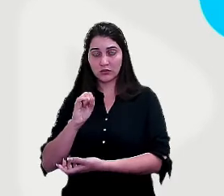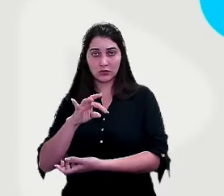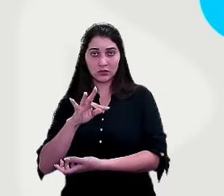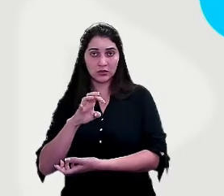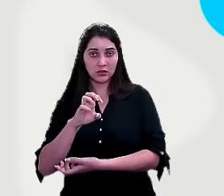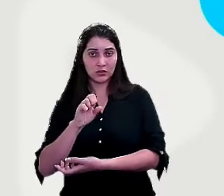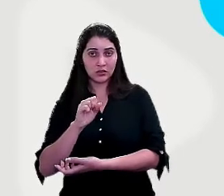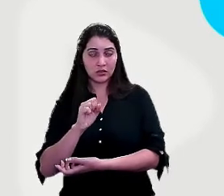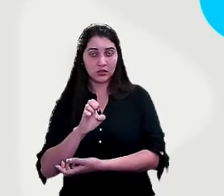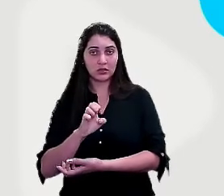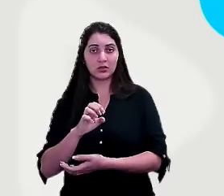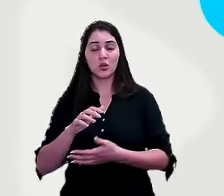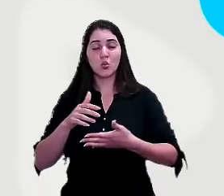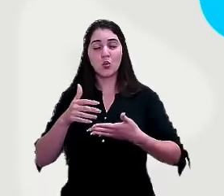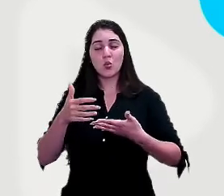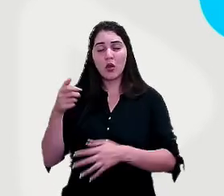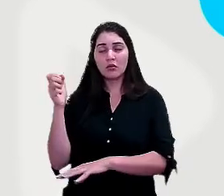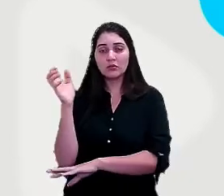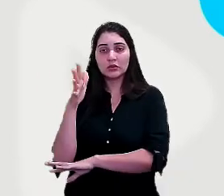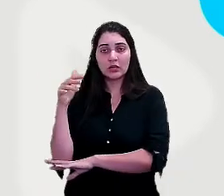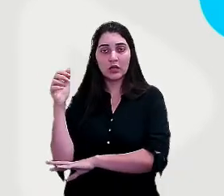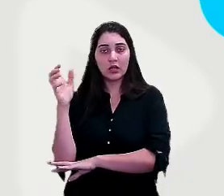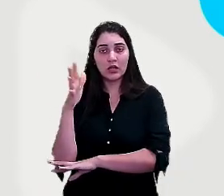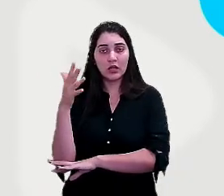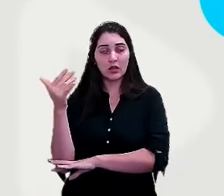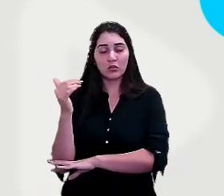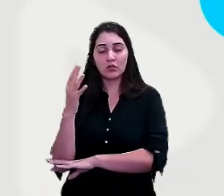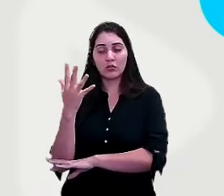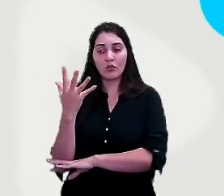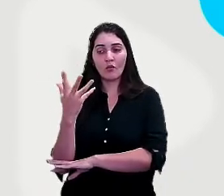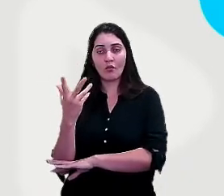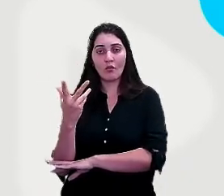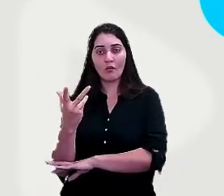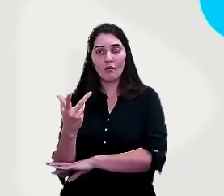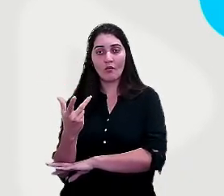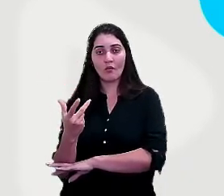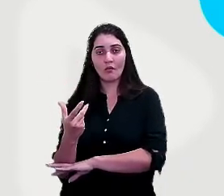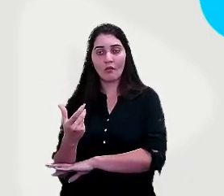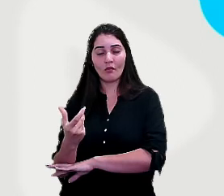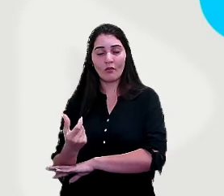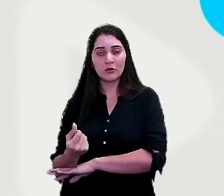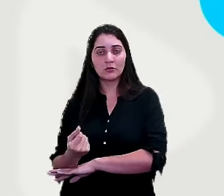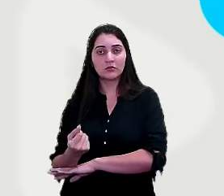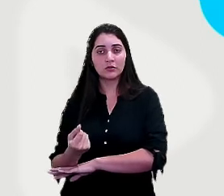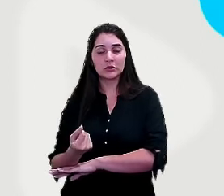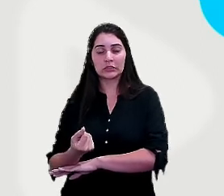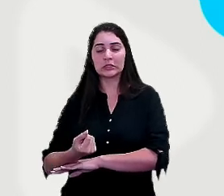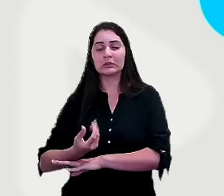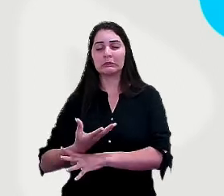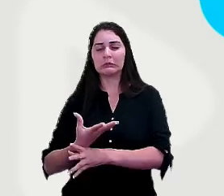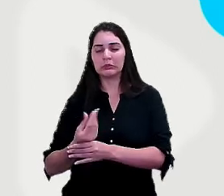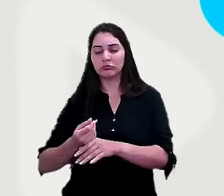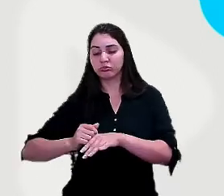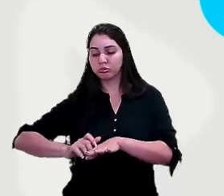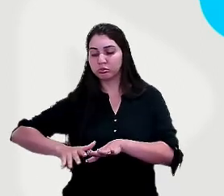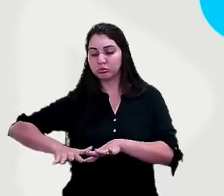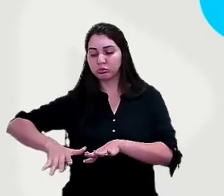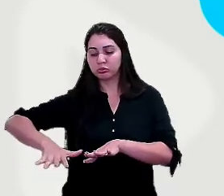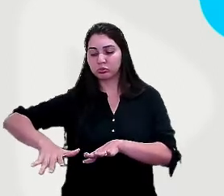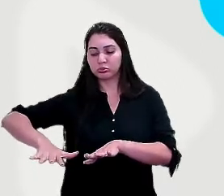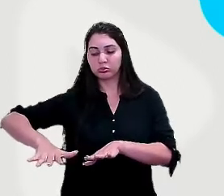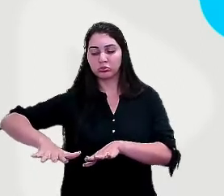quando essas algas morrem, elas tendem a se acumular no assoalho da crosta oceânica e